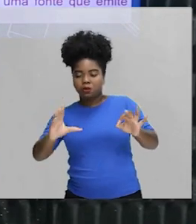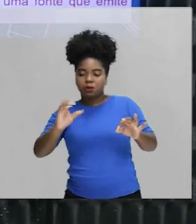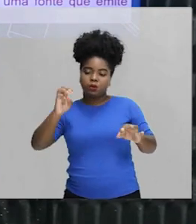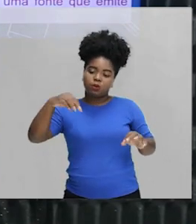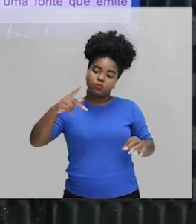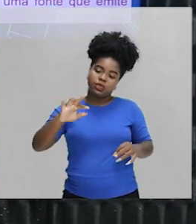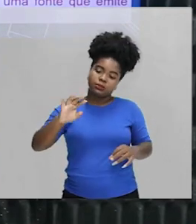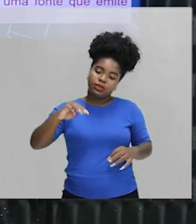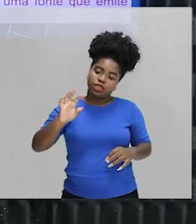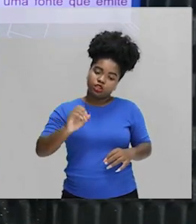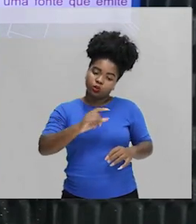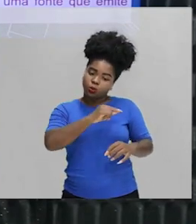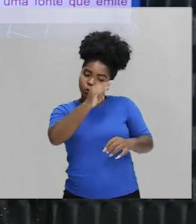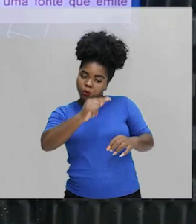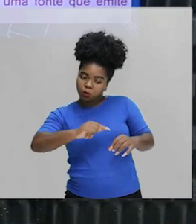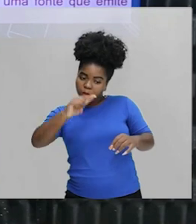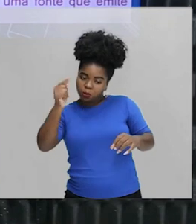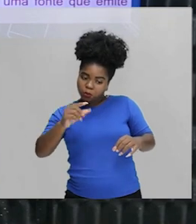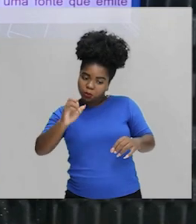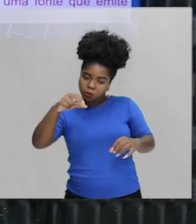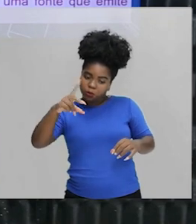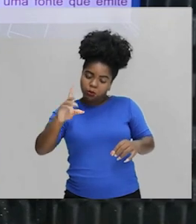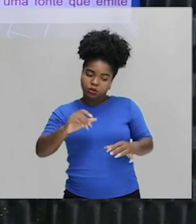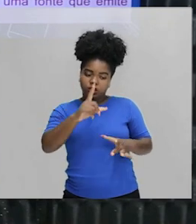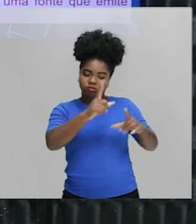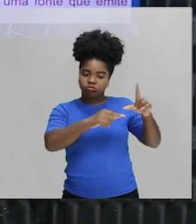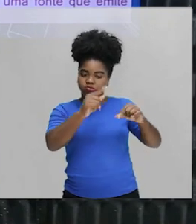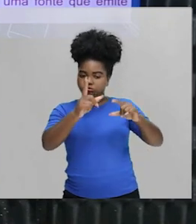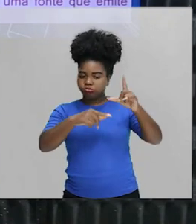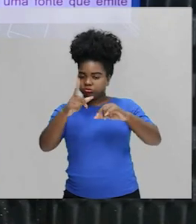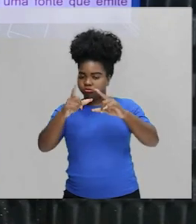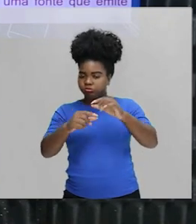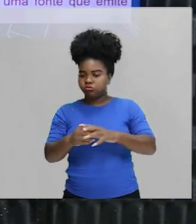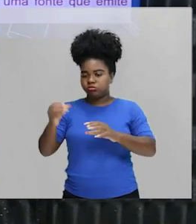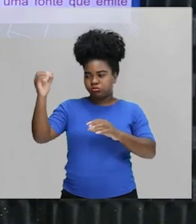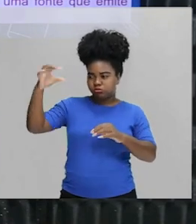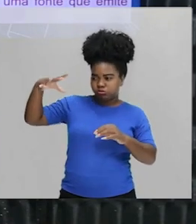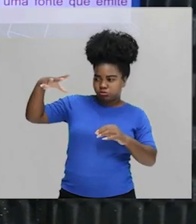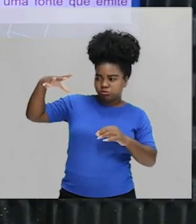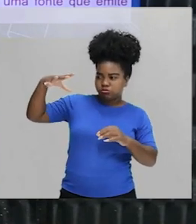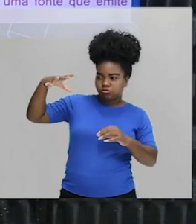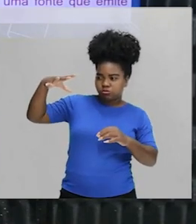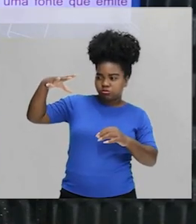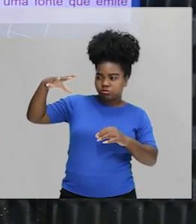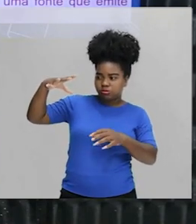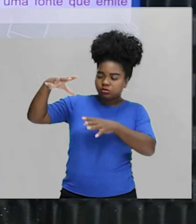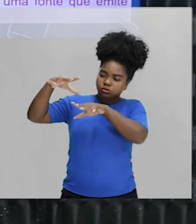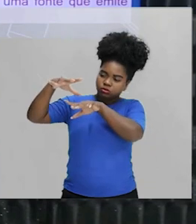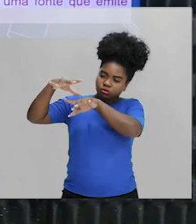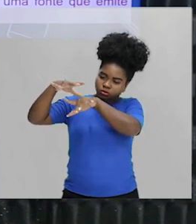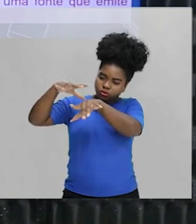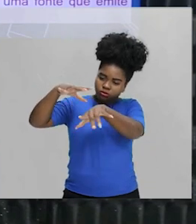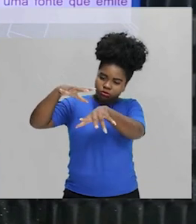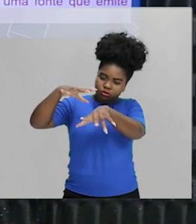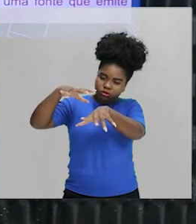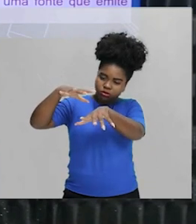então eh a estrela emite né essa luz tá ok logicamente que com essa luz